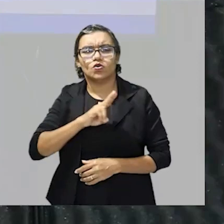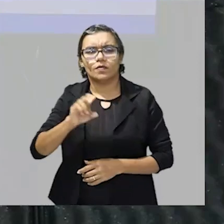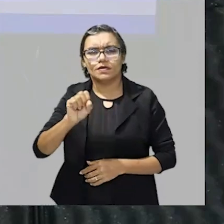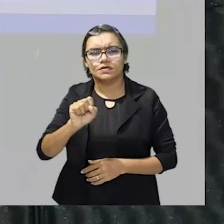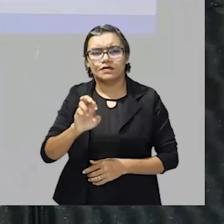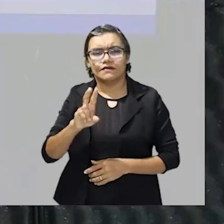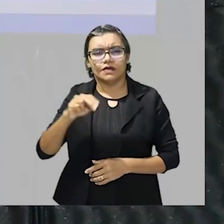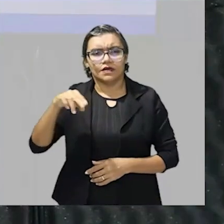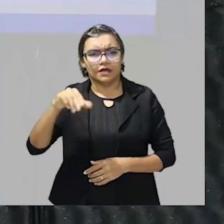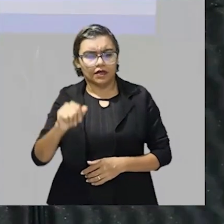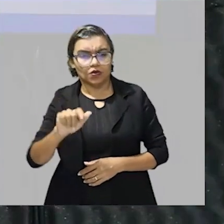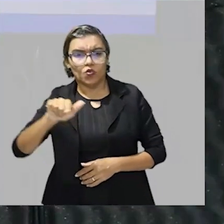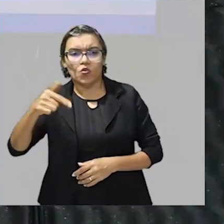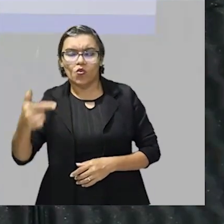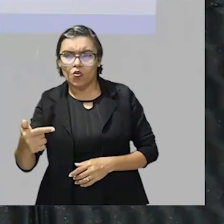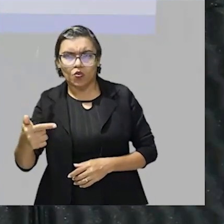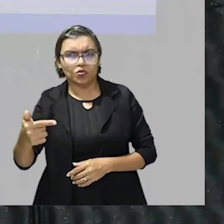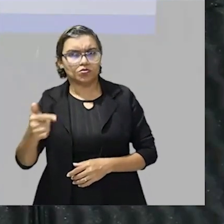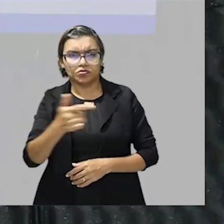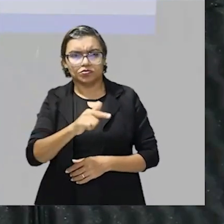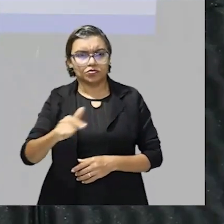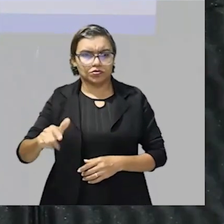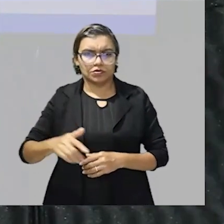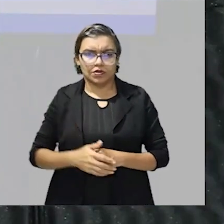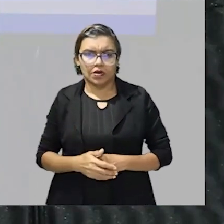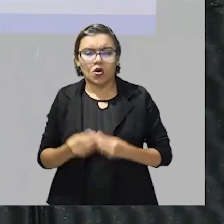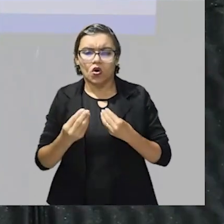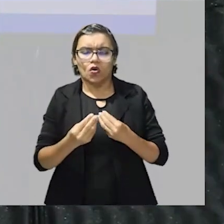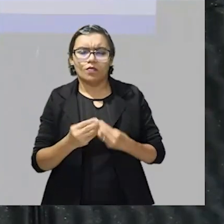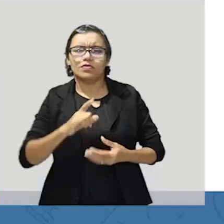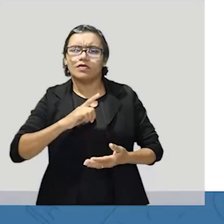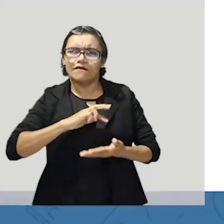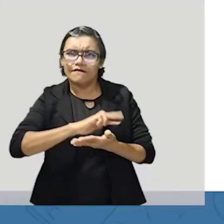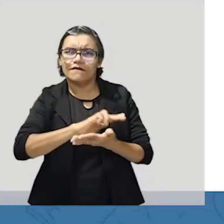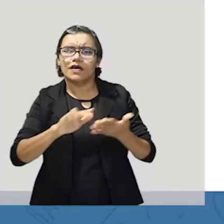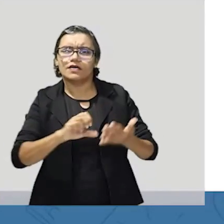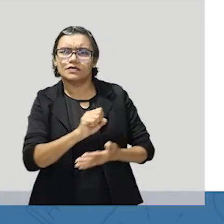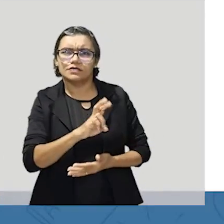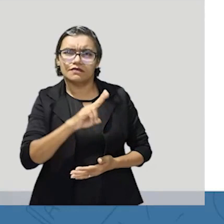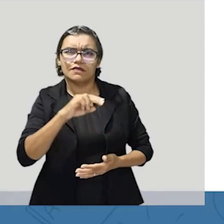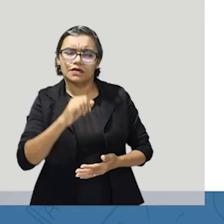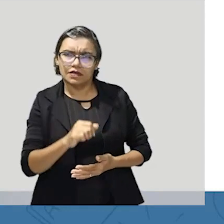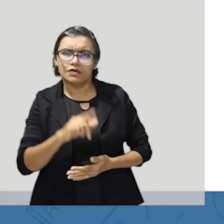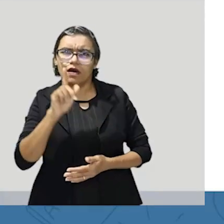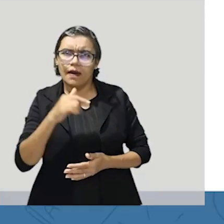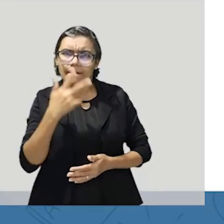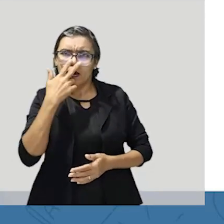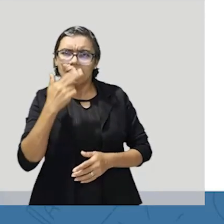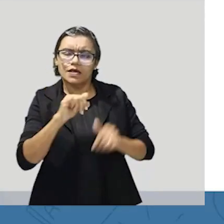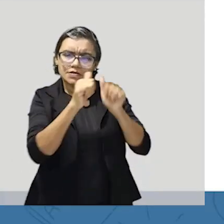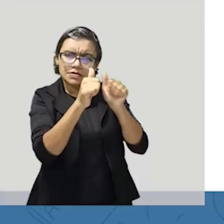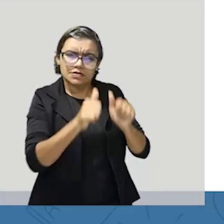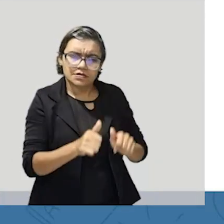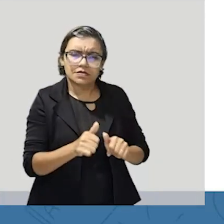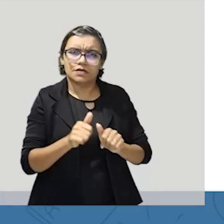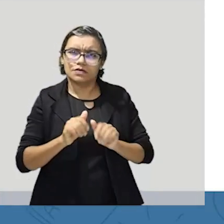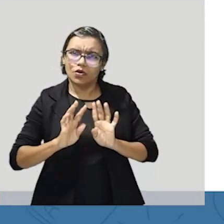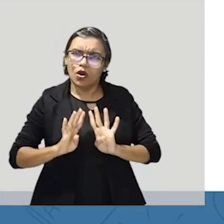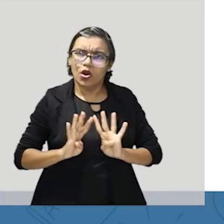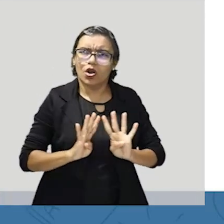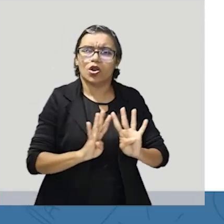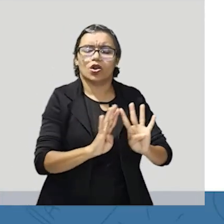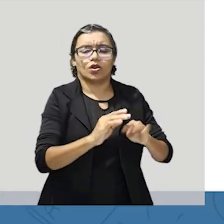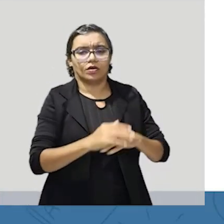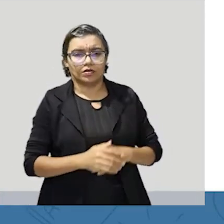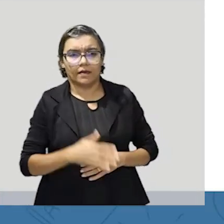Severino não tem outro de pia como a muito severinos que é o santo de Romaria deram então de me chamar